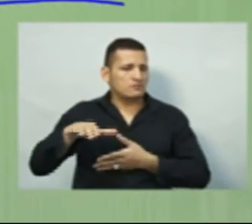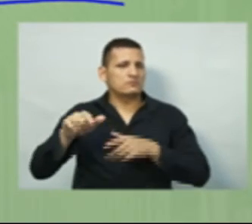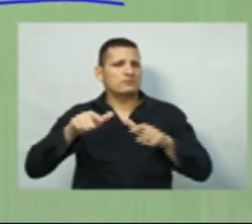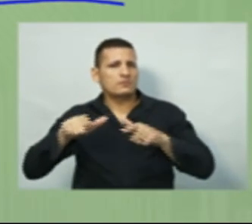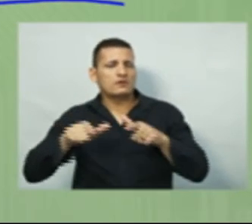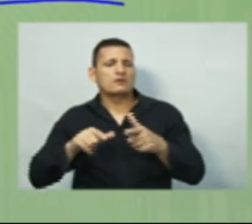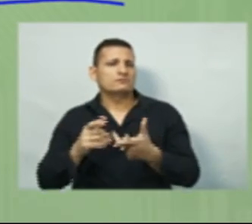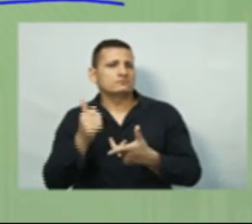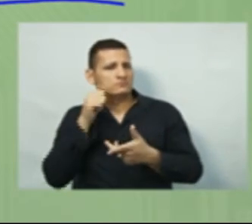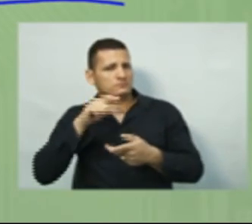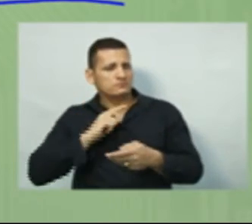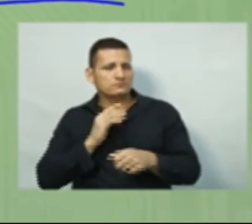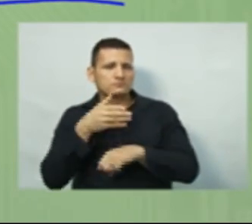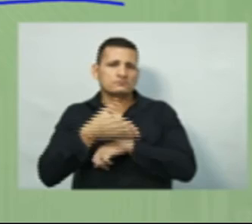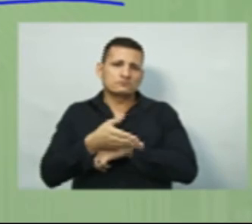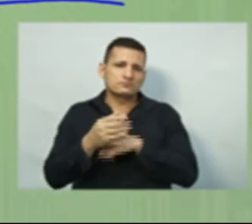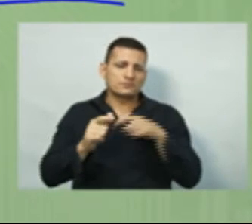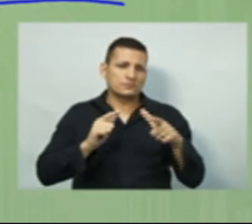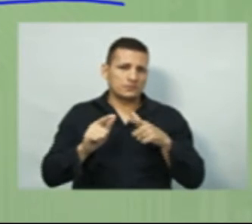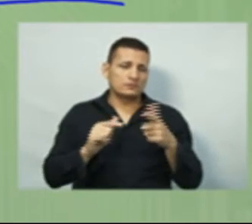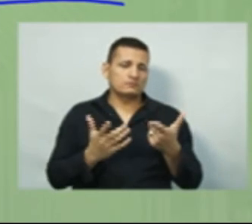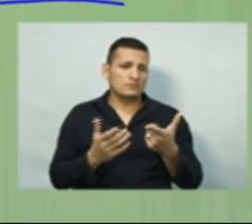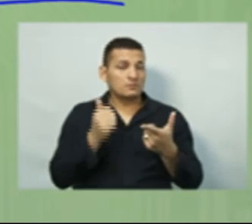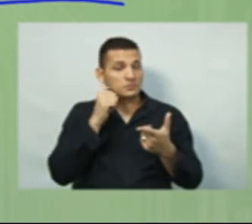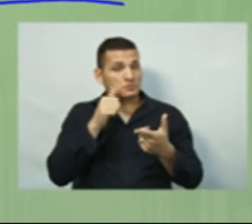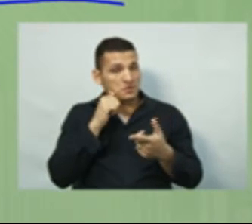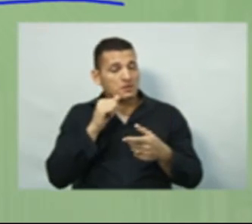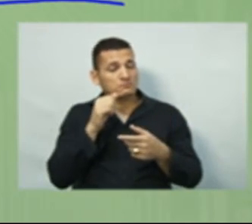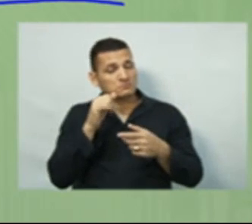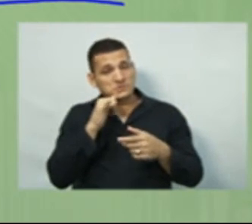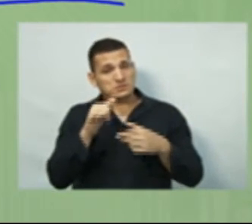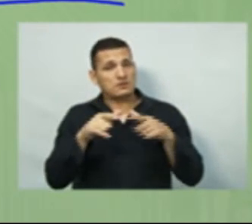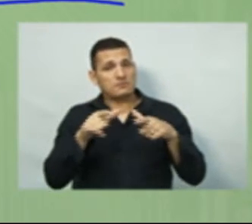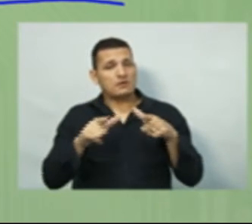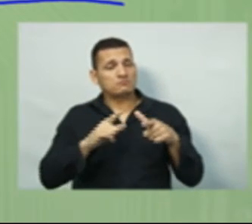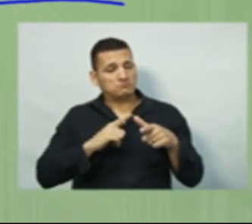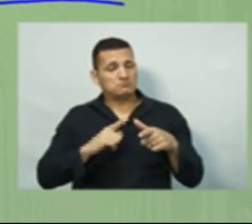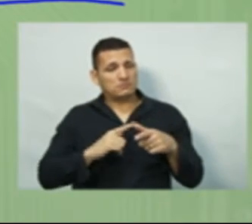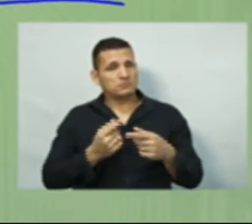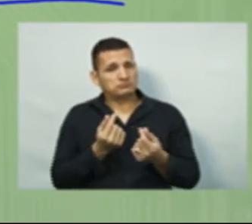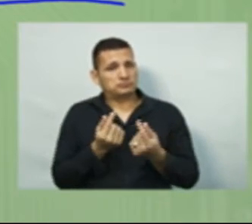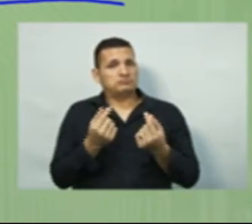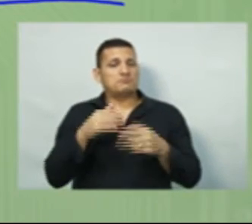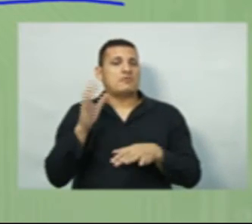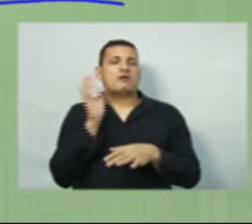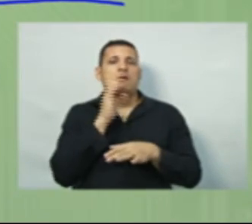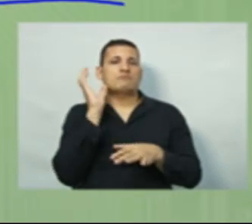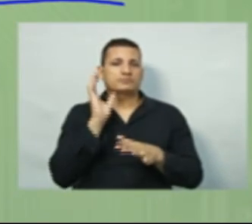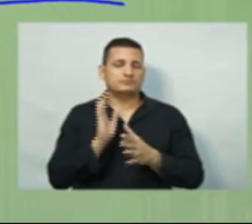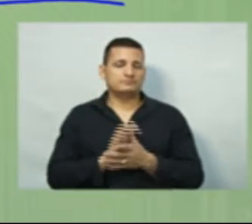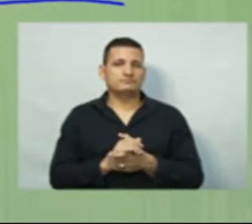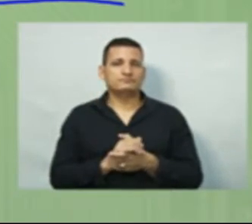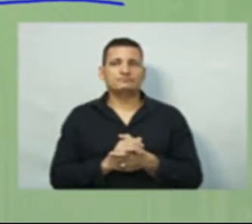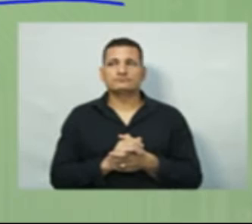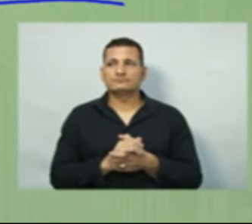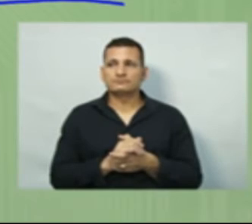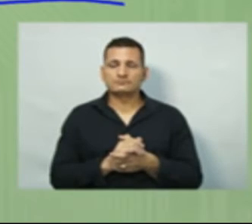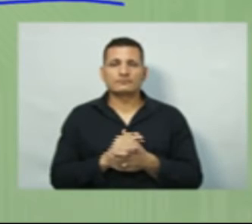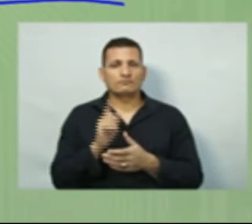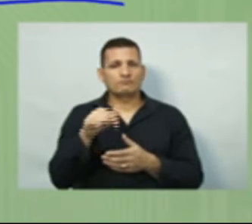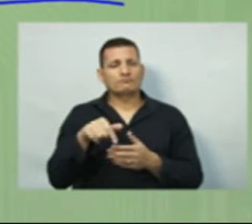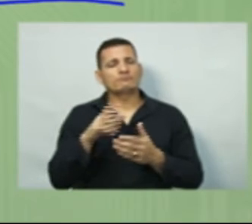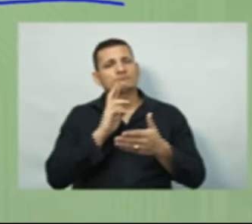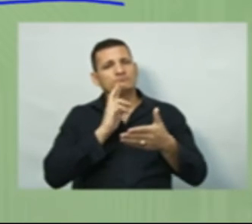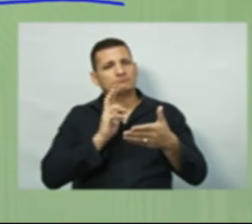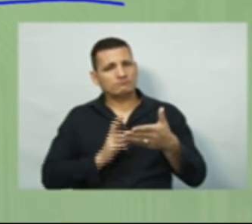trabalho. Em países que as mulheres trabalham, normalmente o país enriquece mais rápido, tem mais gente na força produtiva produzindo riquezas. Então, essas são as